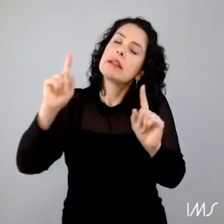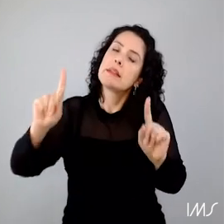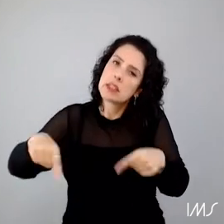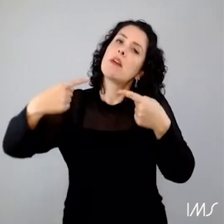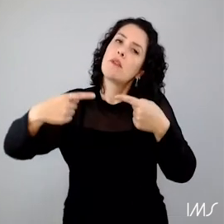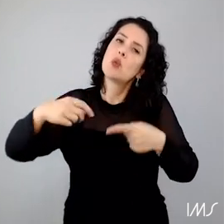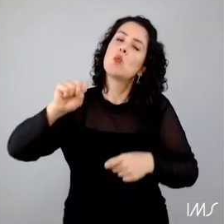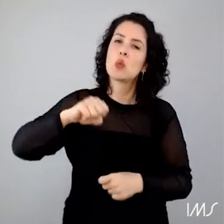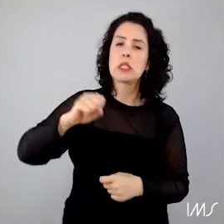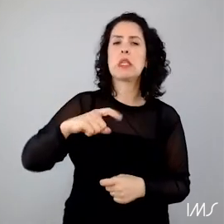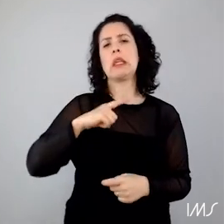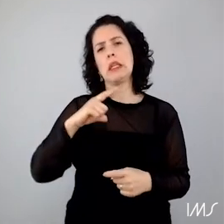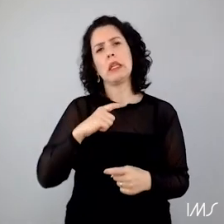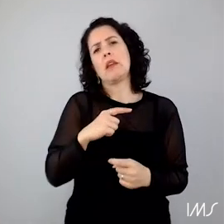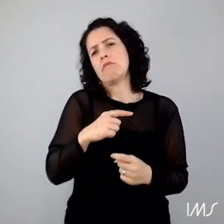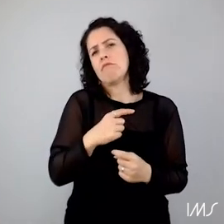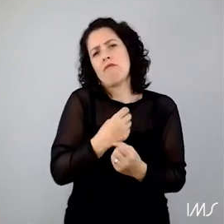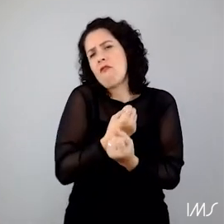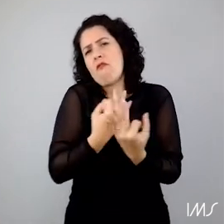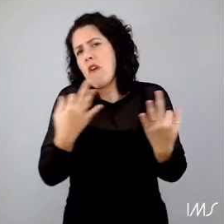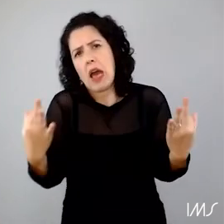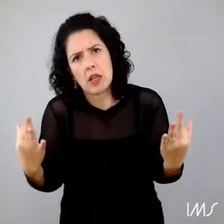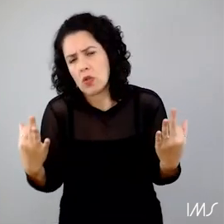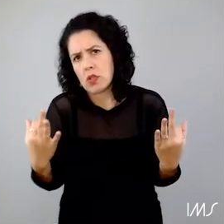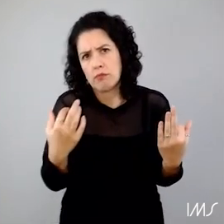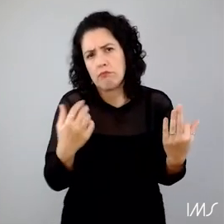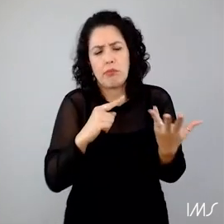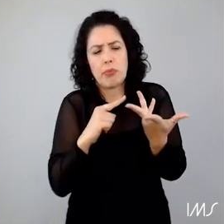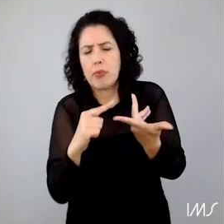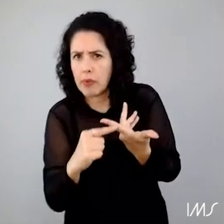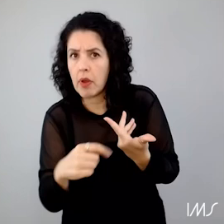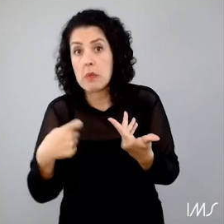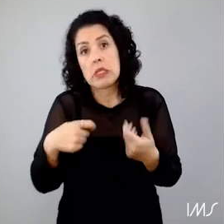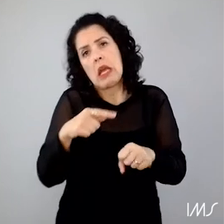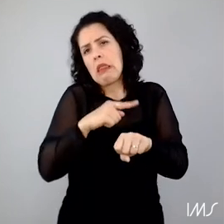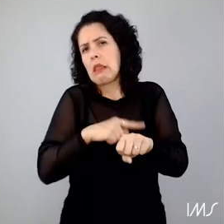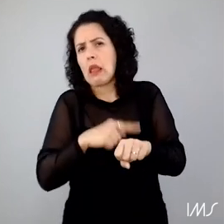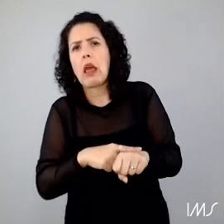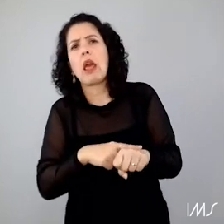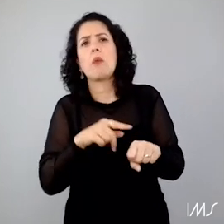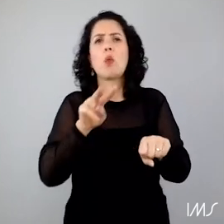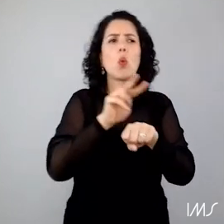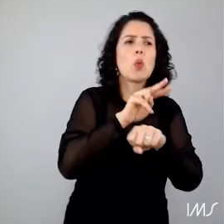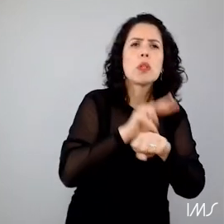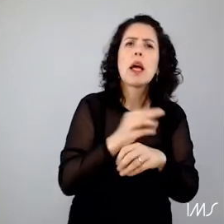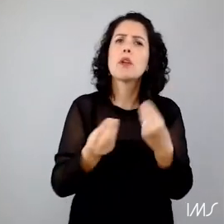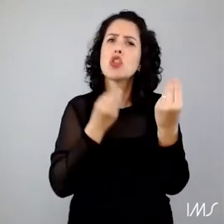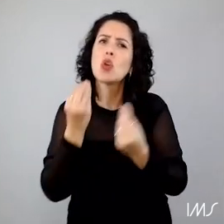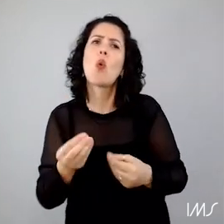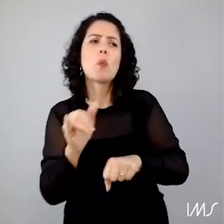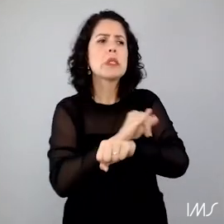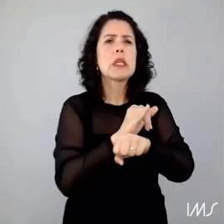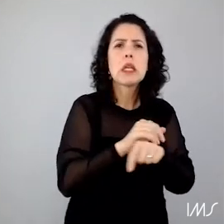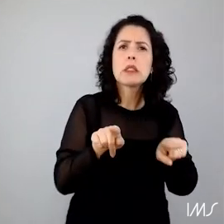necessário para você e as condições para você preservar e processar. Mas é um desafio extremamente gratificante e que